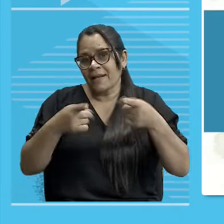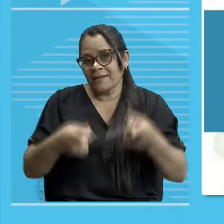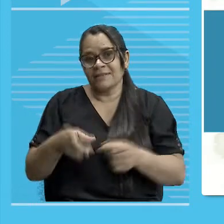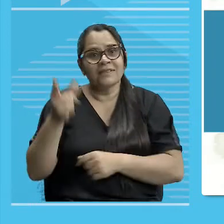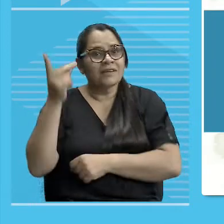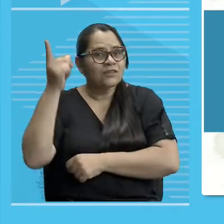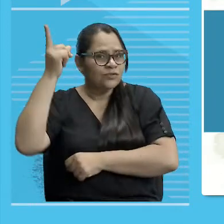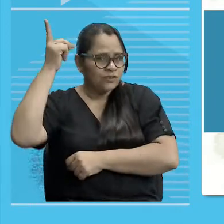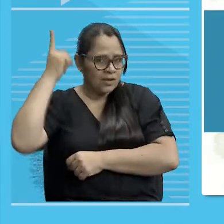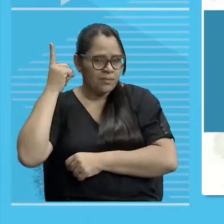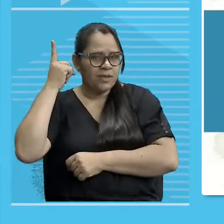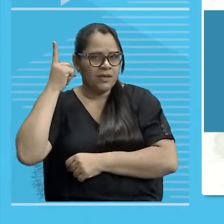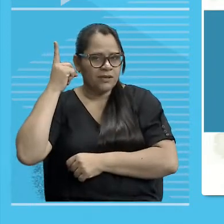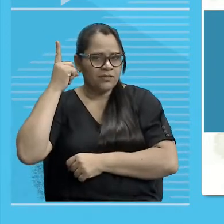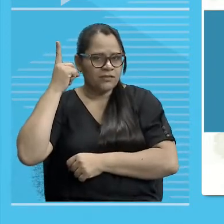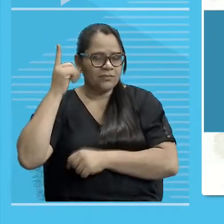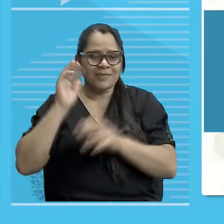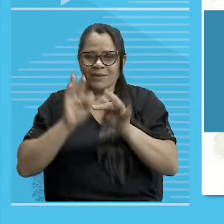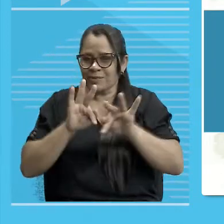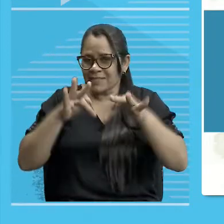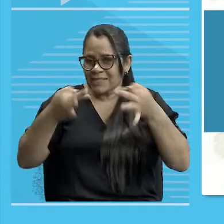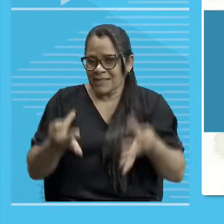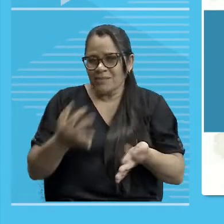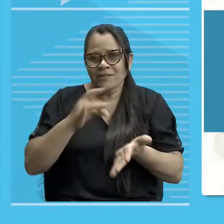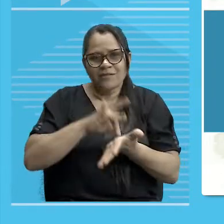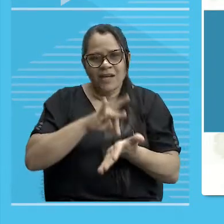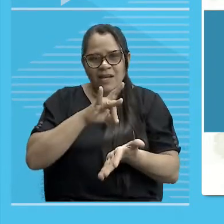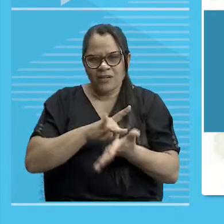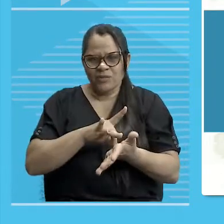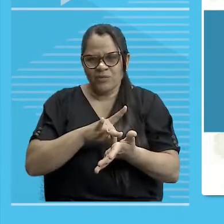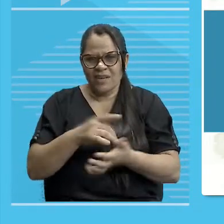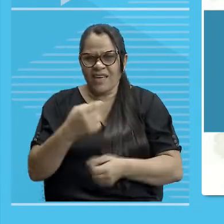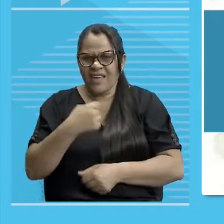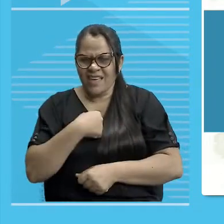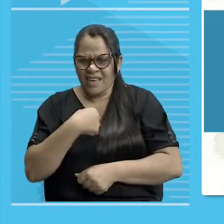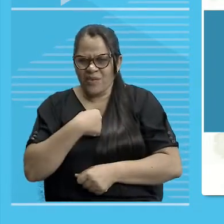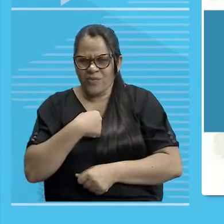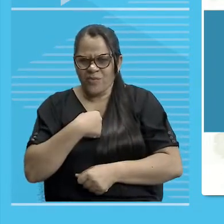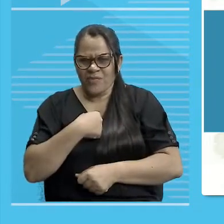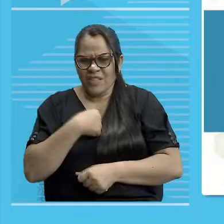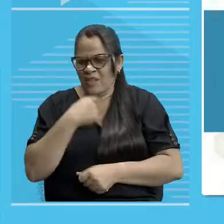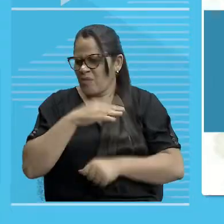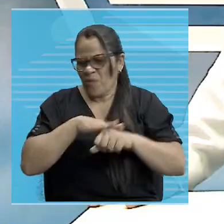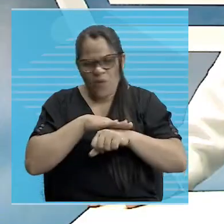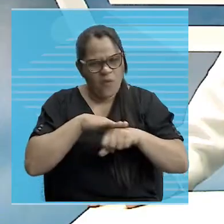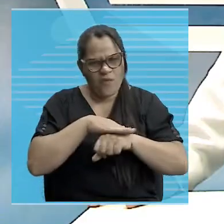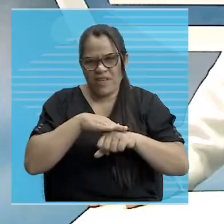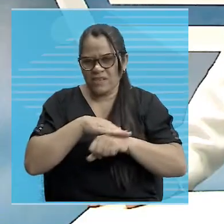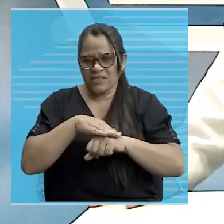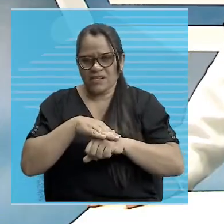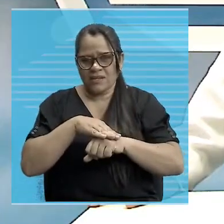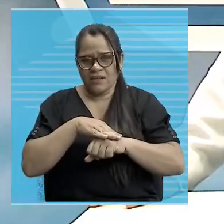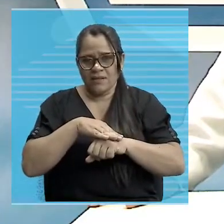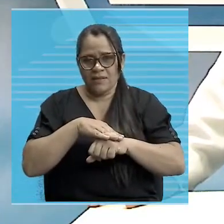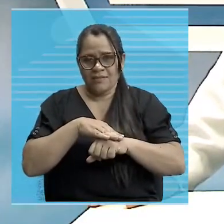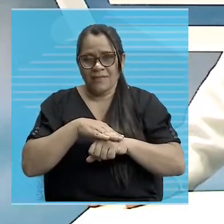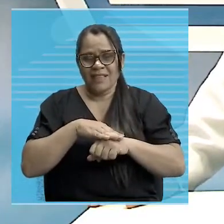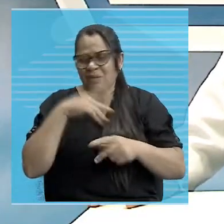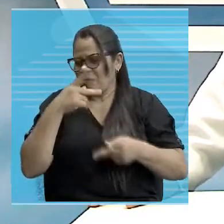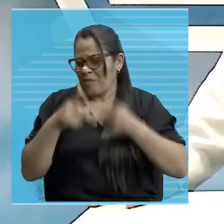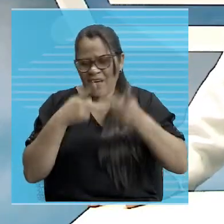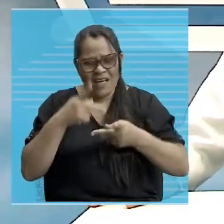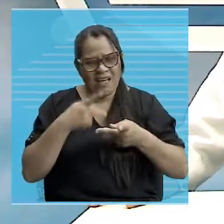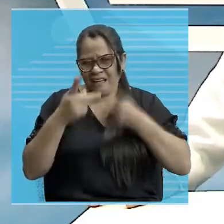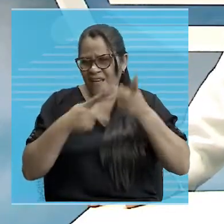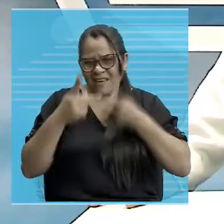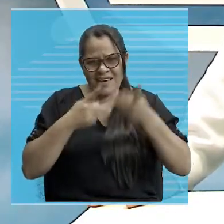Antigamente, pelo simples fato de falar, eu, ei, não fale não negócio de. Pode voltar, Dornelis, pode voltar. Não fale negócio de